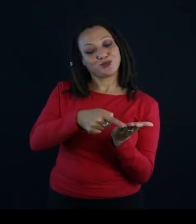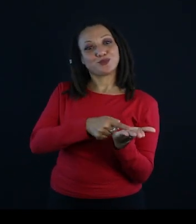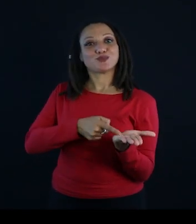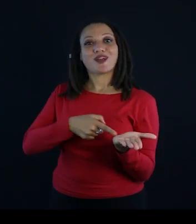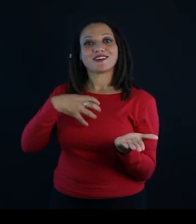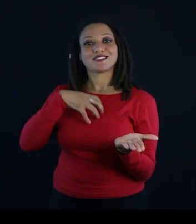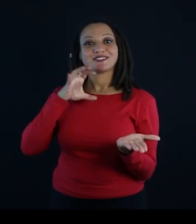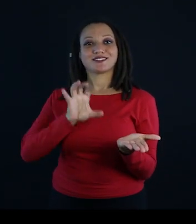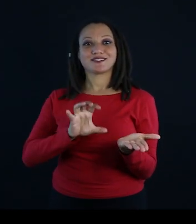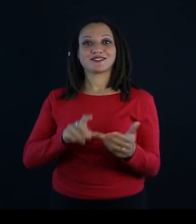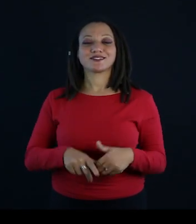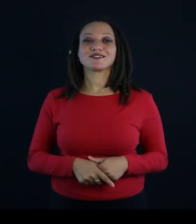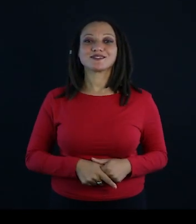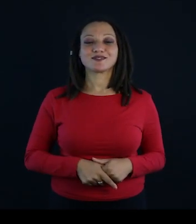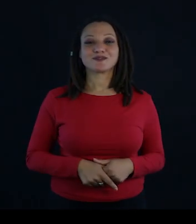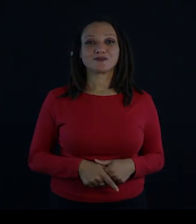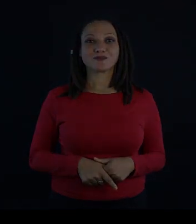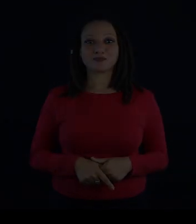pra brincadeira.